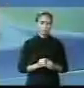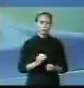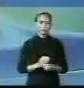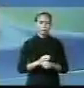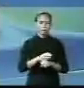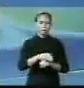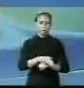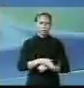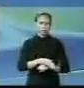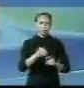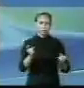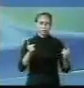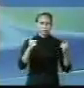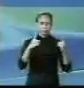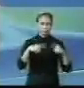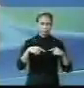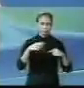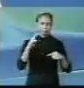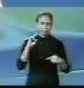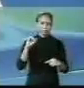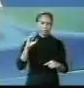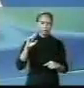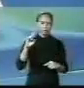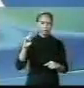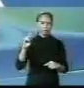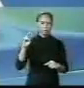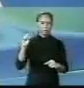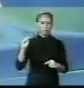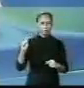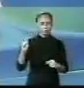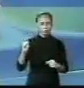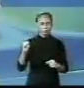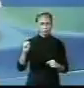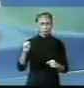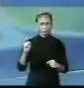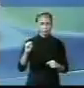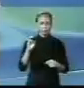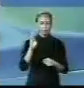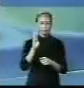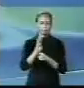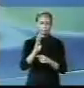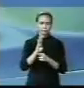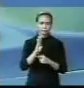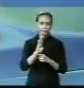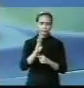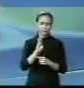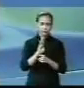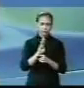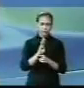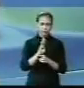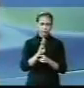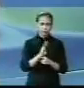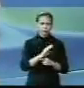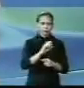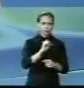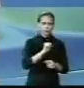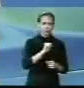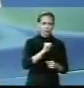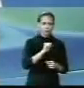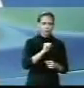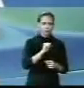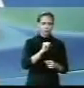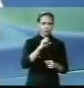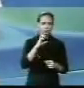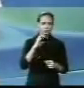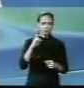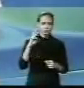invasão. O firewall, por exemplo, ele protege muito um servidor de um ataque comum na internet, por exemplo, de SymFlood, que é